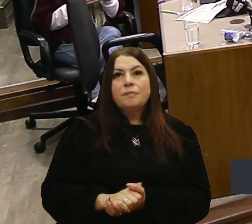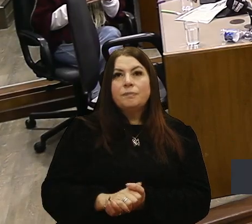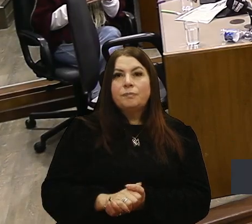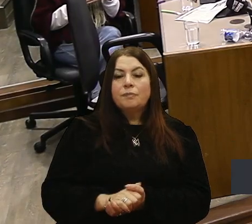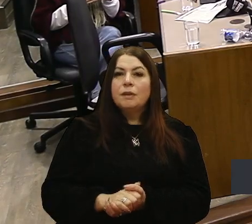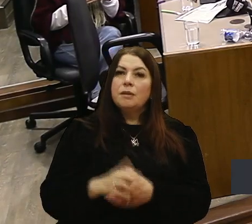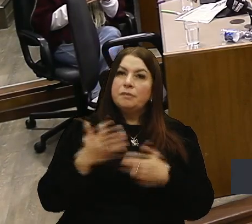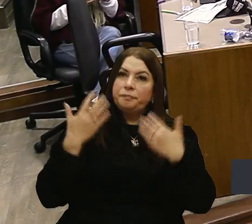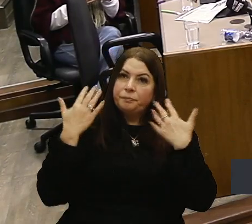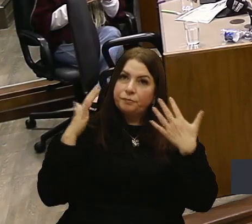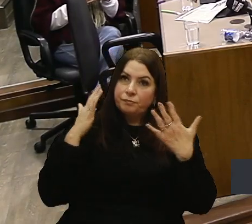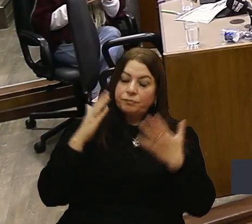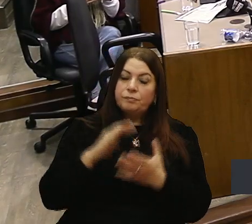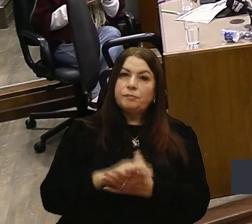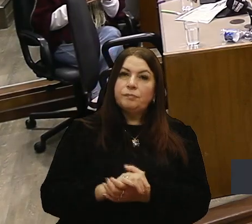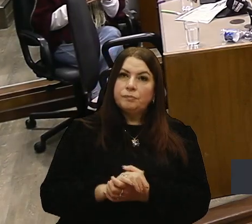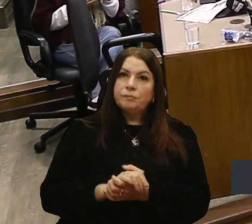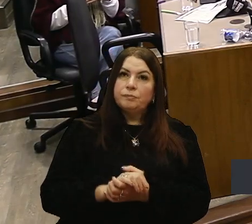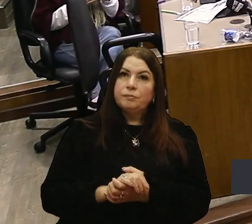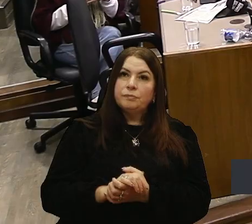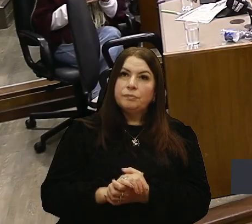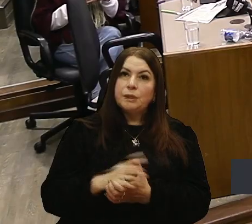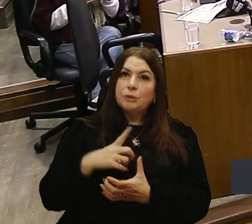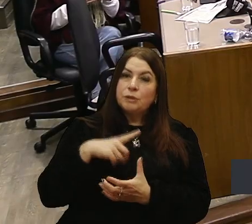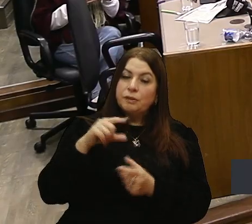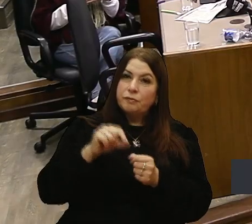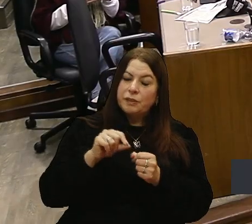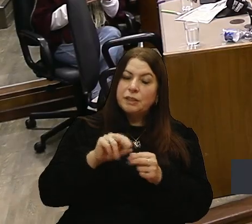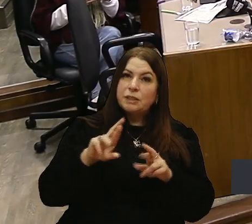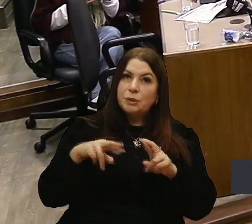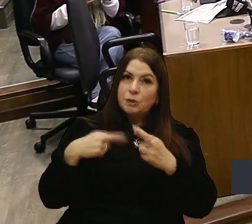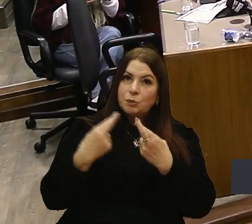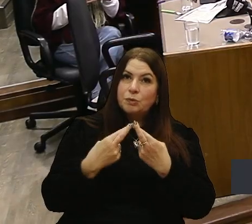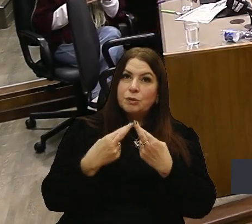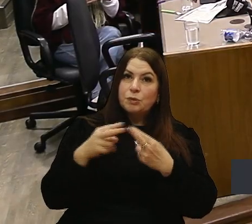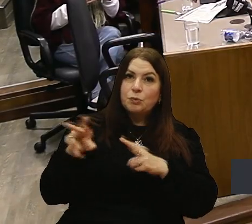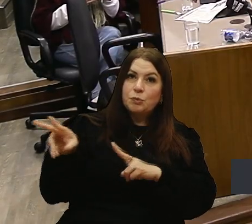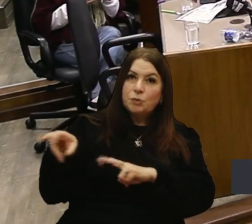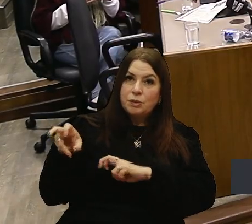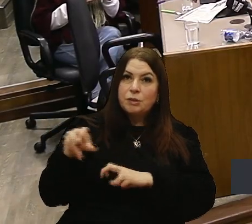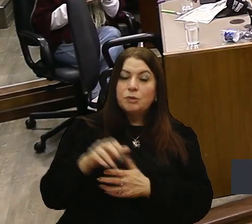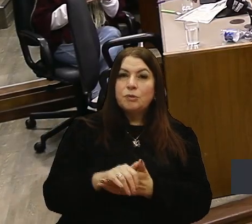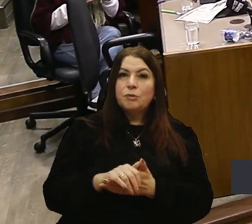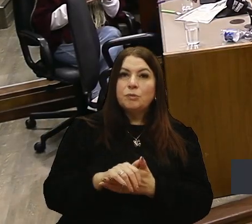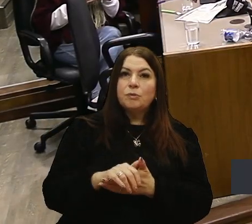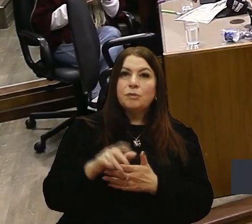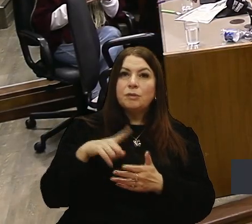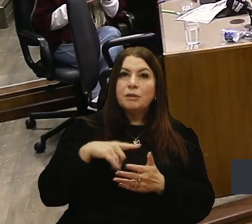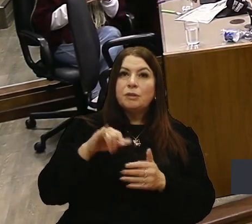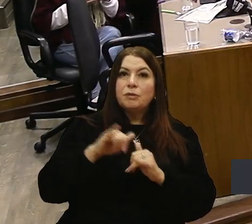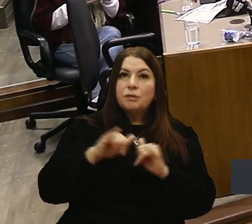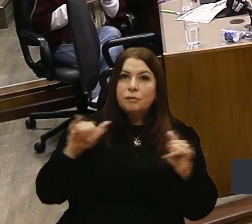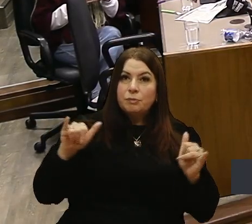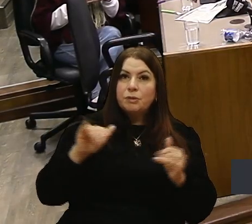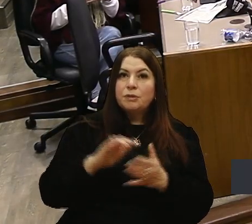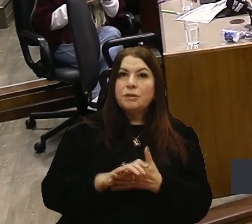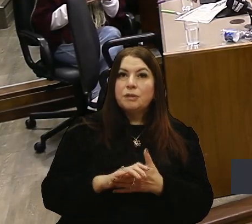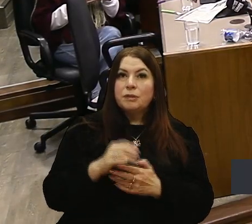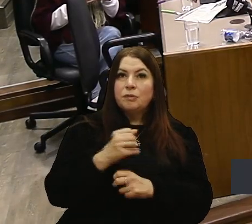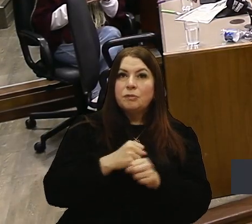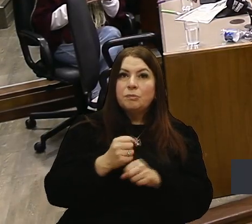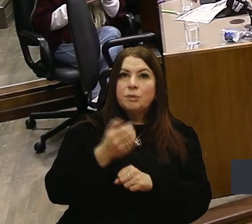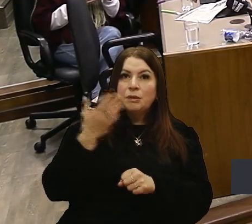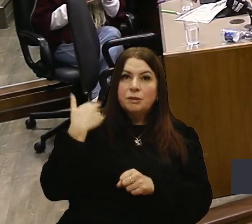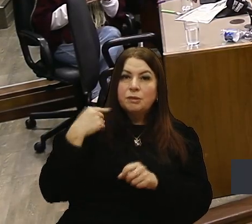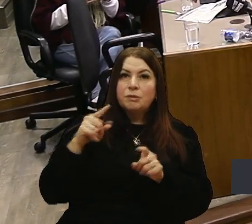dar os parabéns por tu estar fazendo essas reuniões no interior, levando informação. Desde o ano